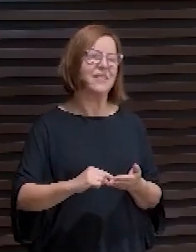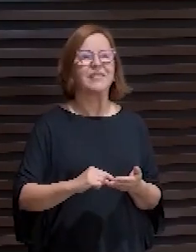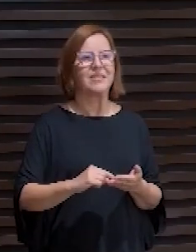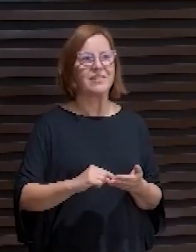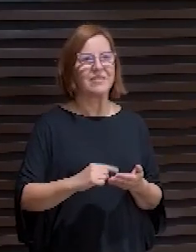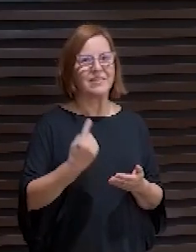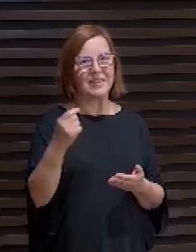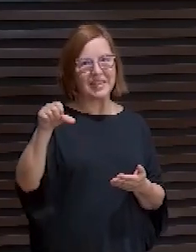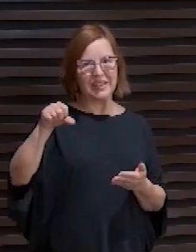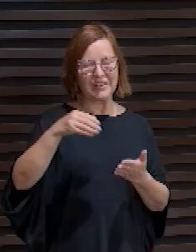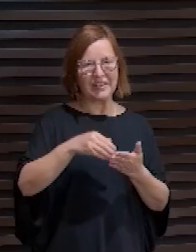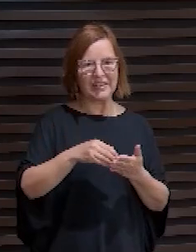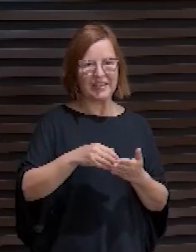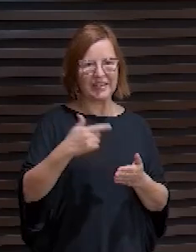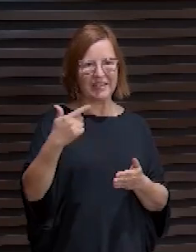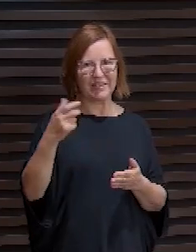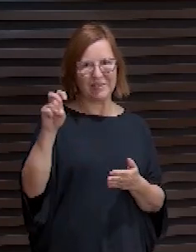agora.